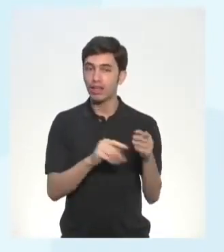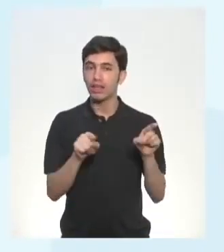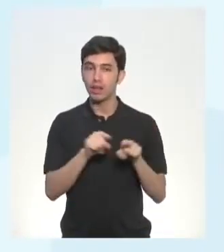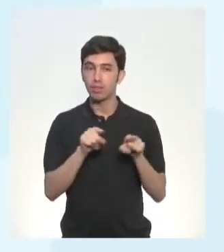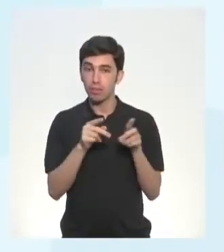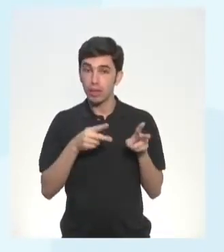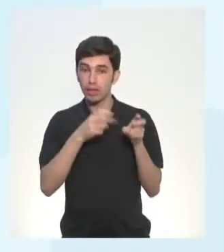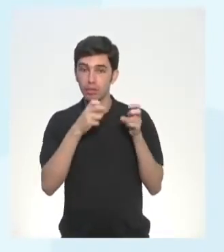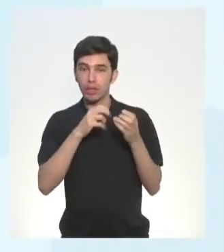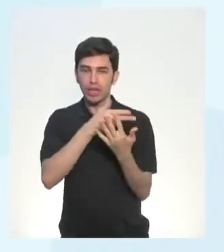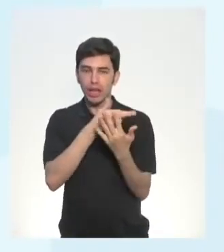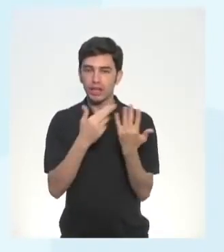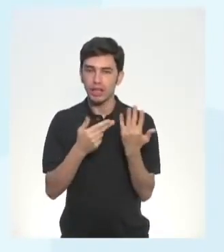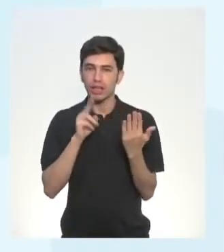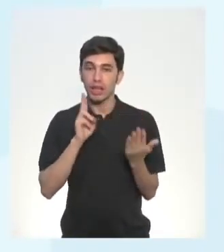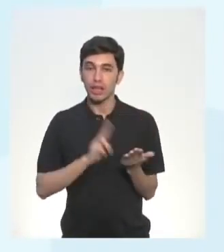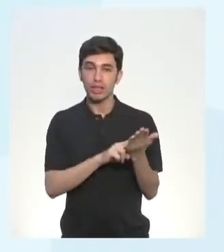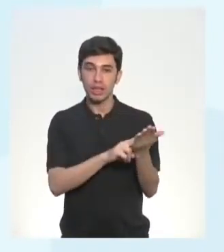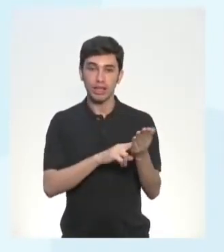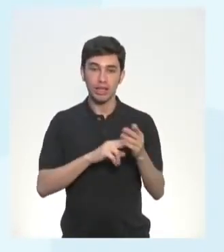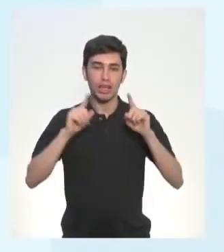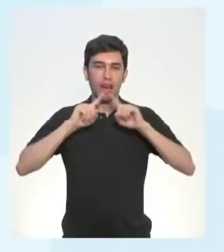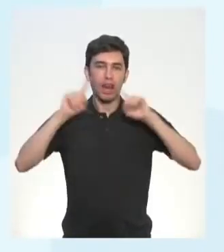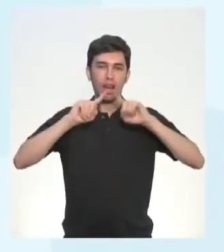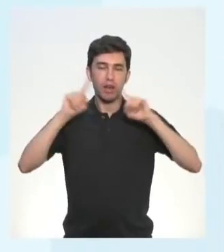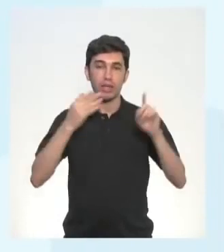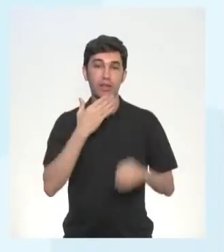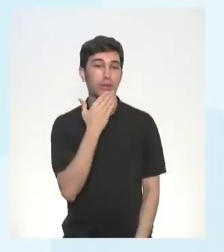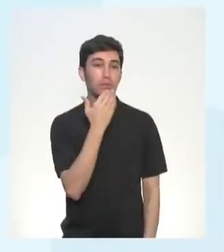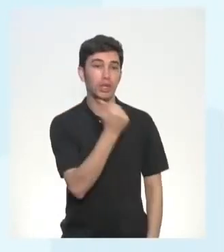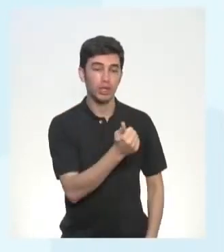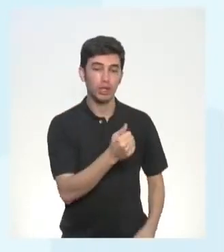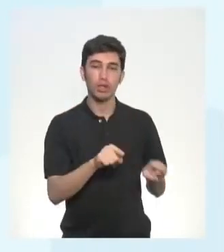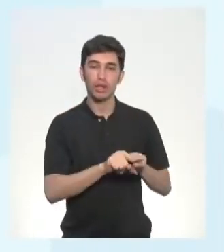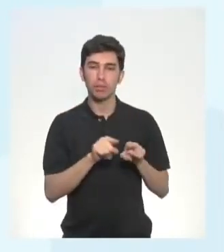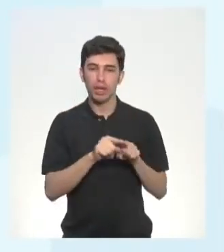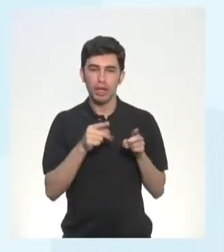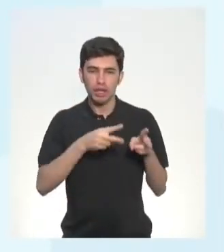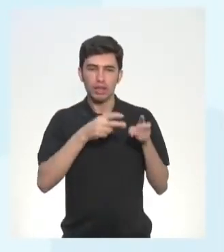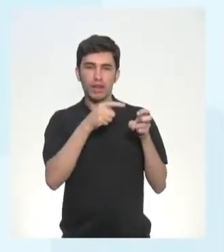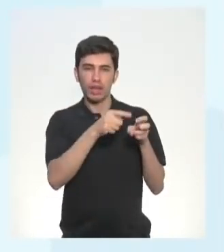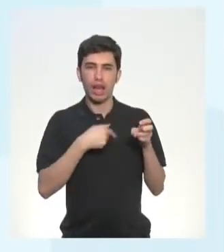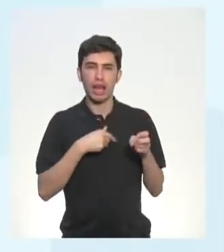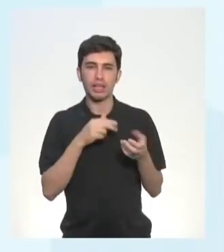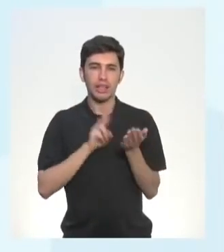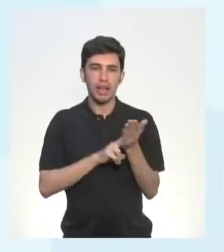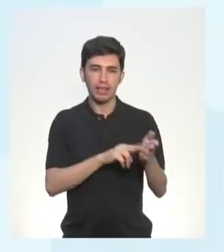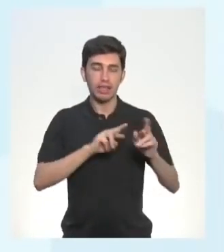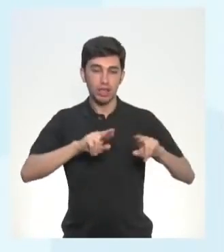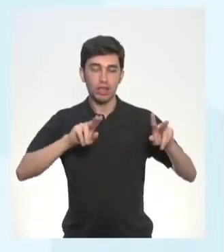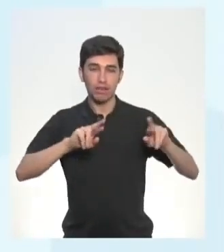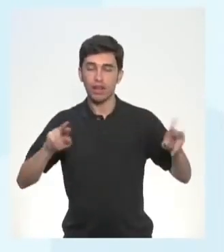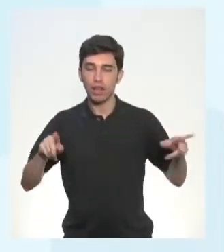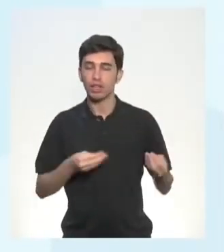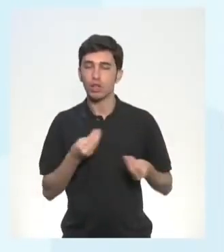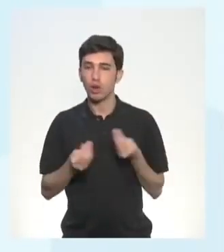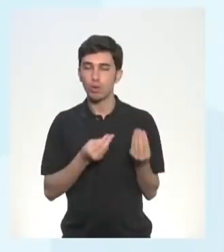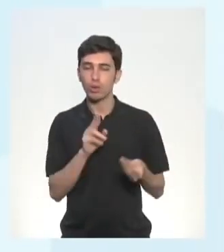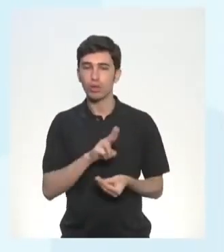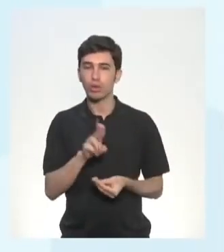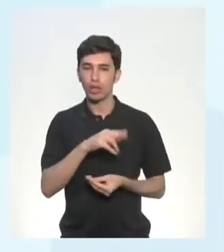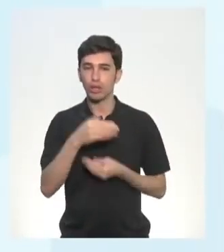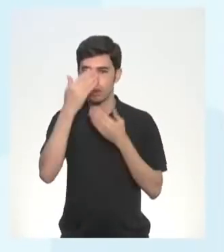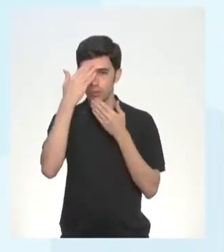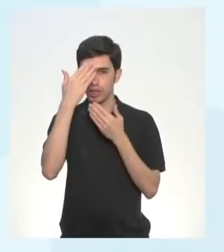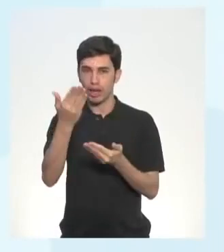de solicitação, identificamos em cartas distintas a função social de cada uma delas e seus agentes. Obrigada